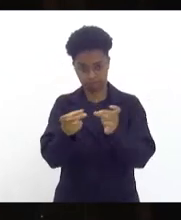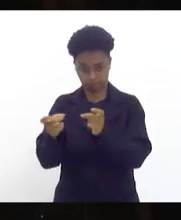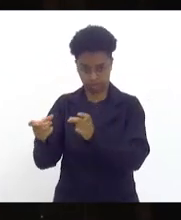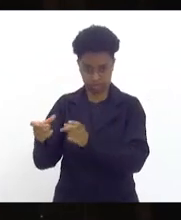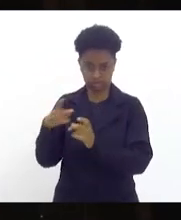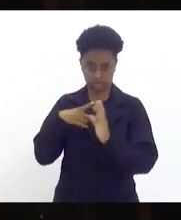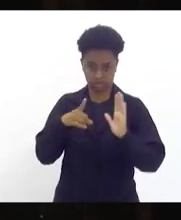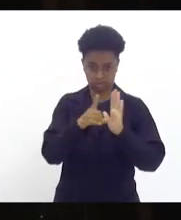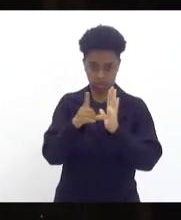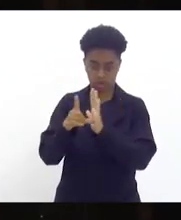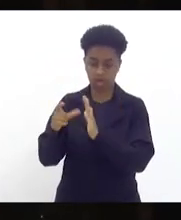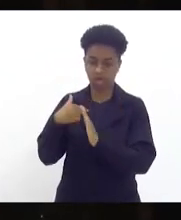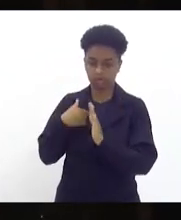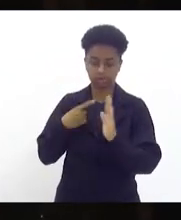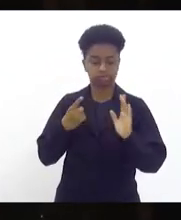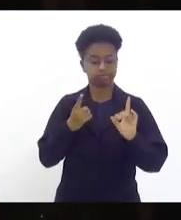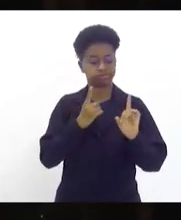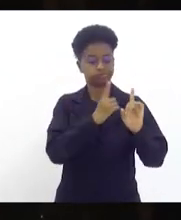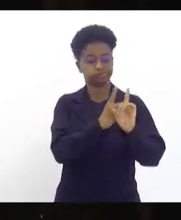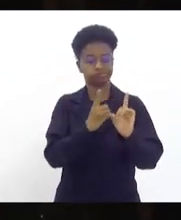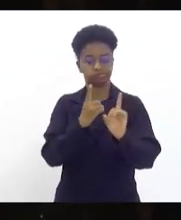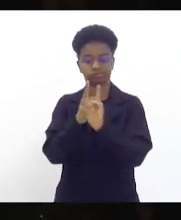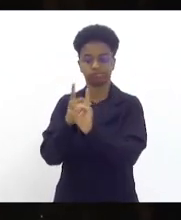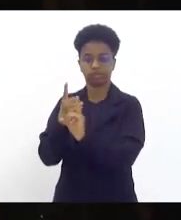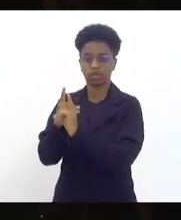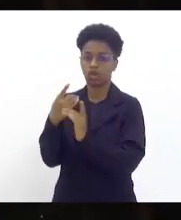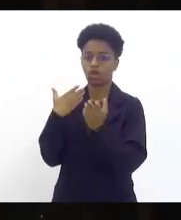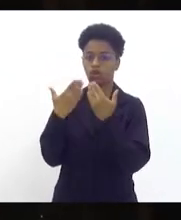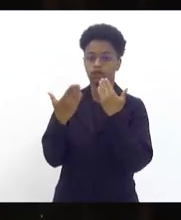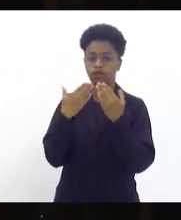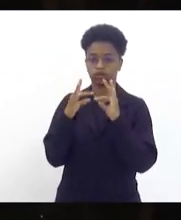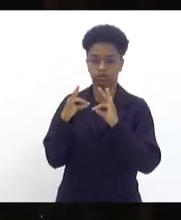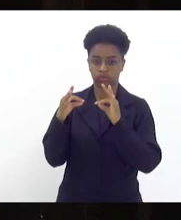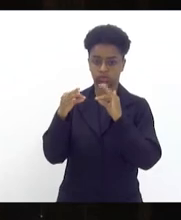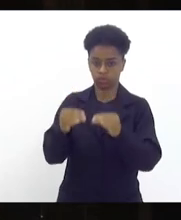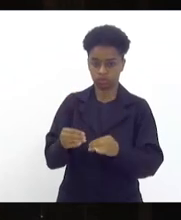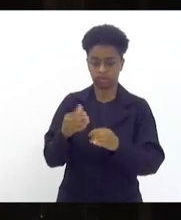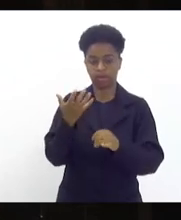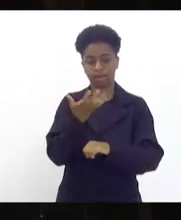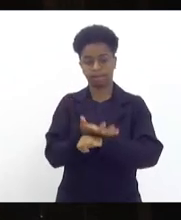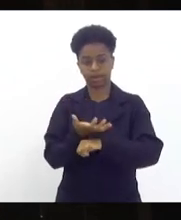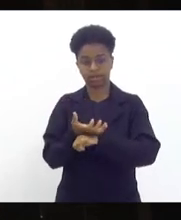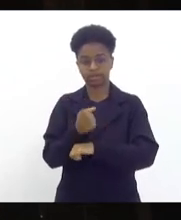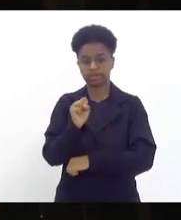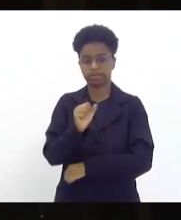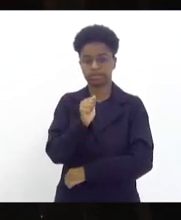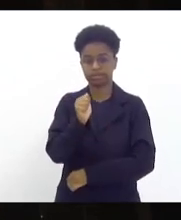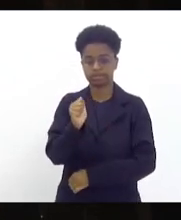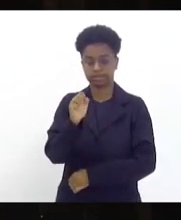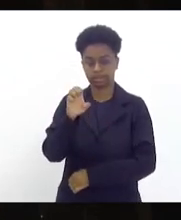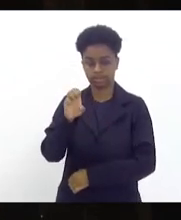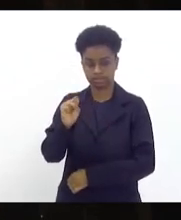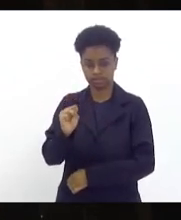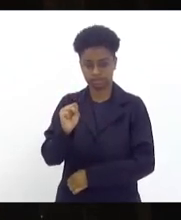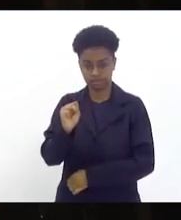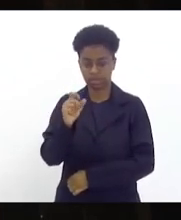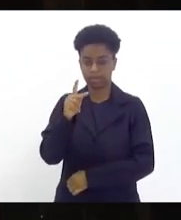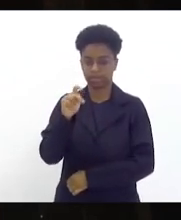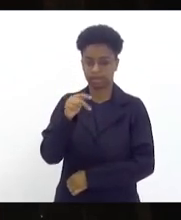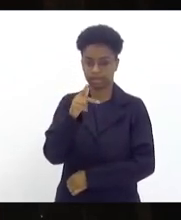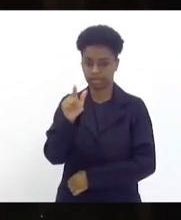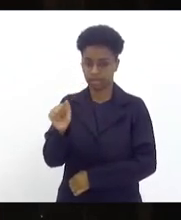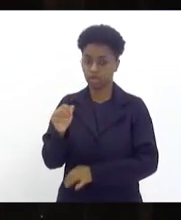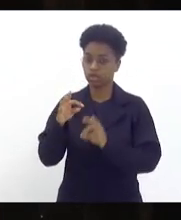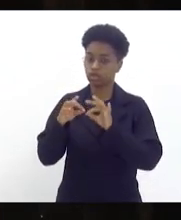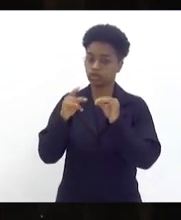eu vou te porta em porta converso com todos da Praça Saens Penha e todos afirma Angela Eu